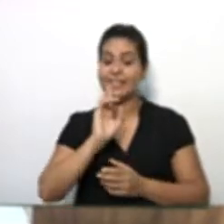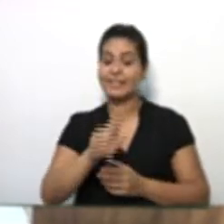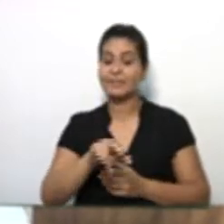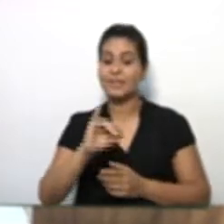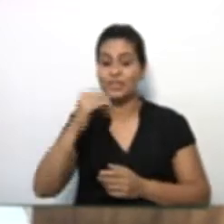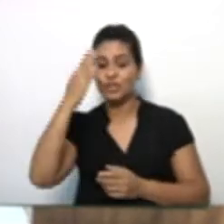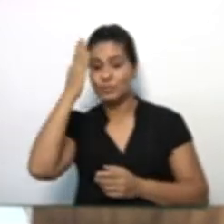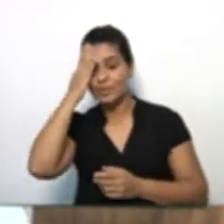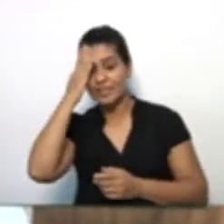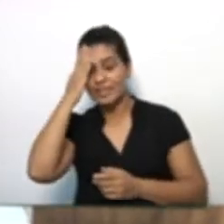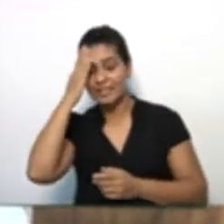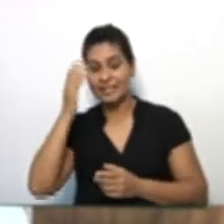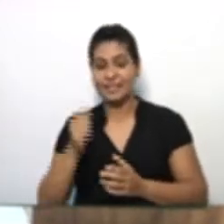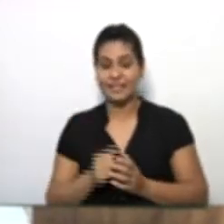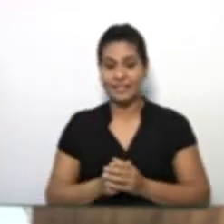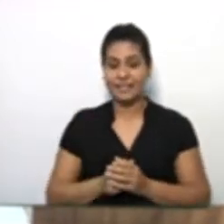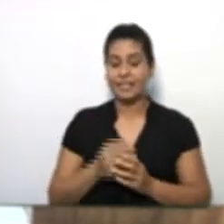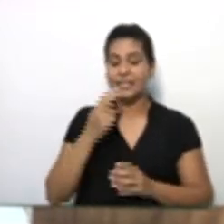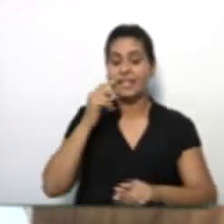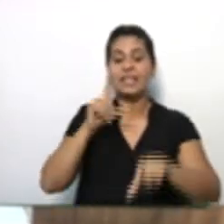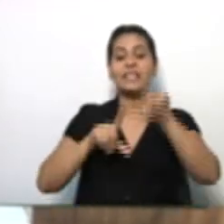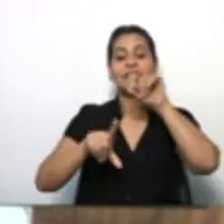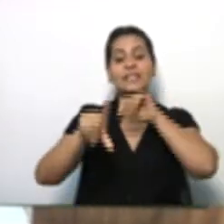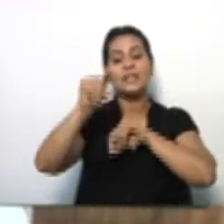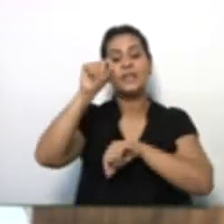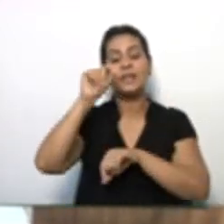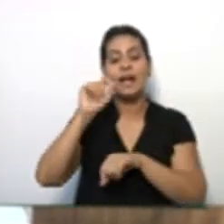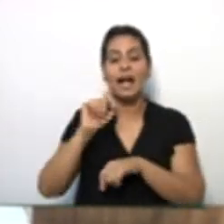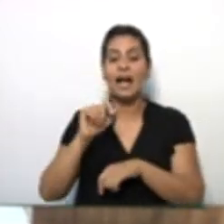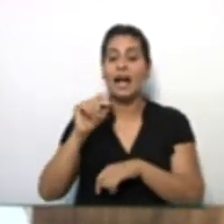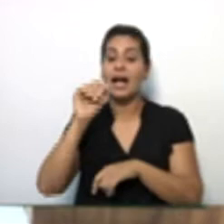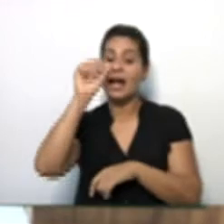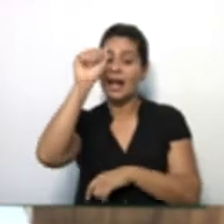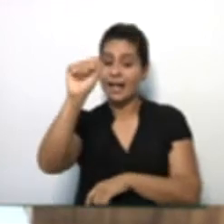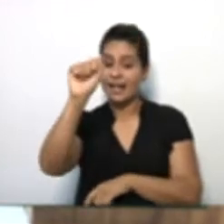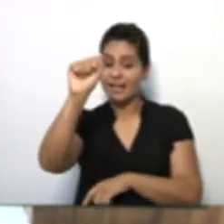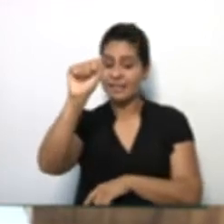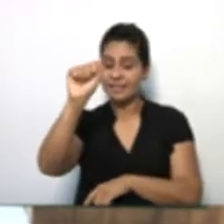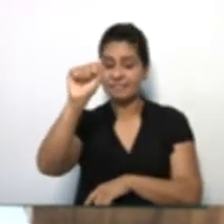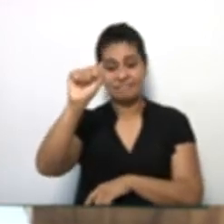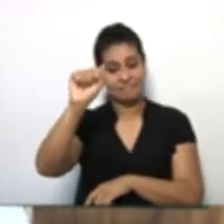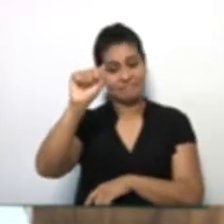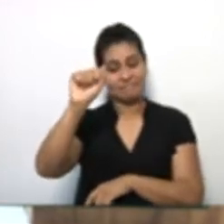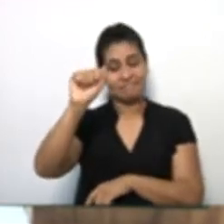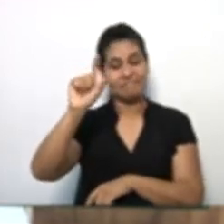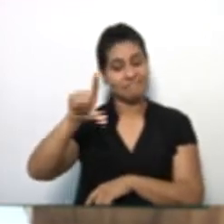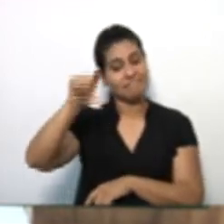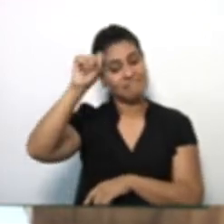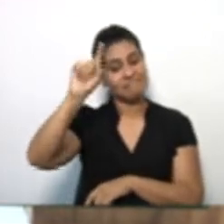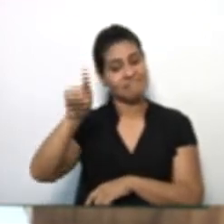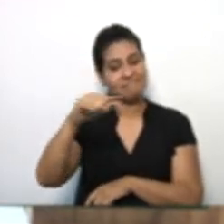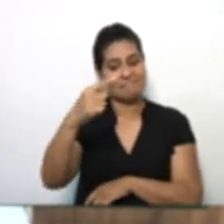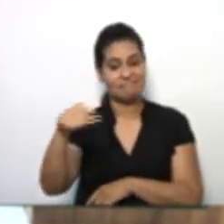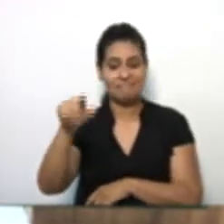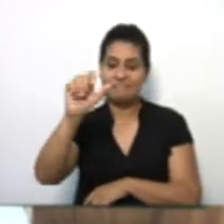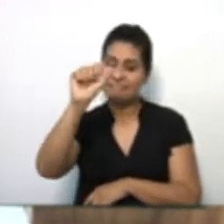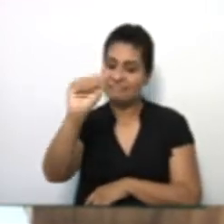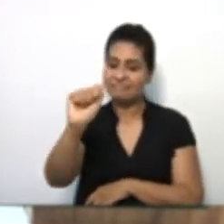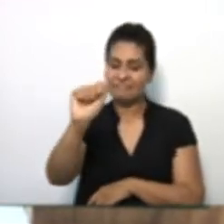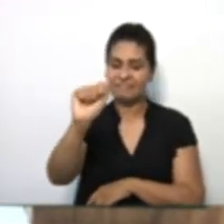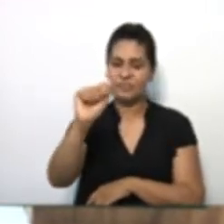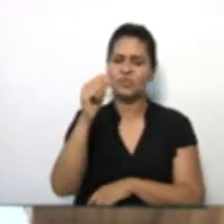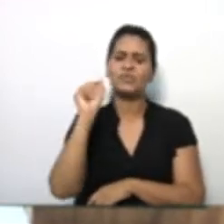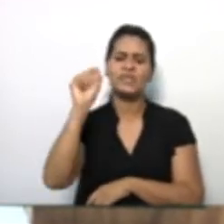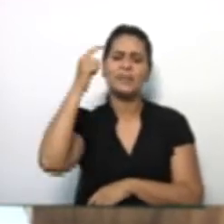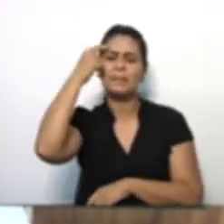resposta de Paraná, né? Que eles escolheram a letra A, professor Alberto. O que o senhor diria da resposta dos